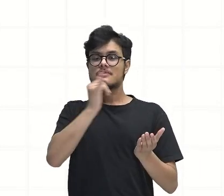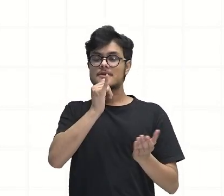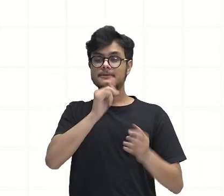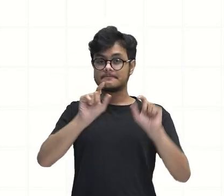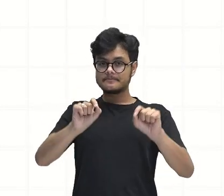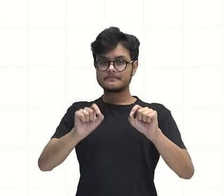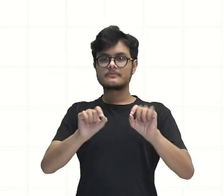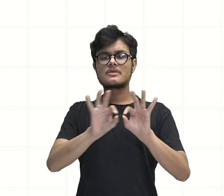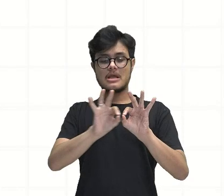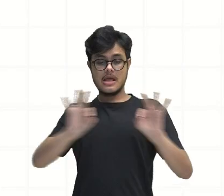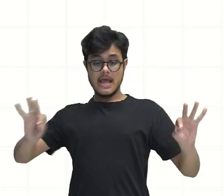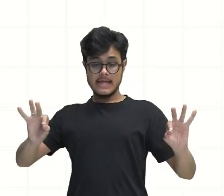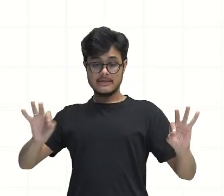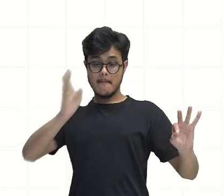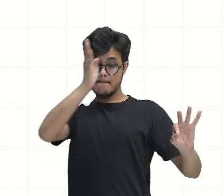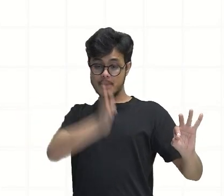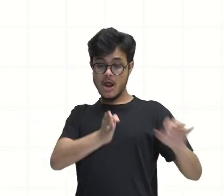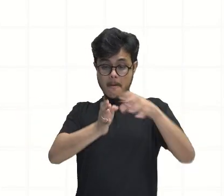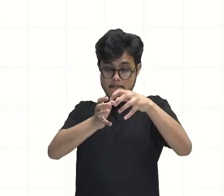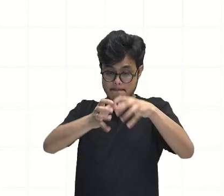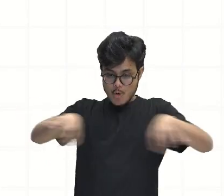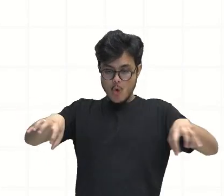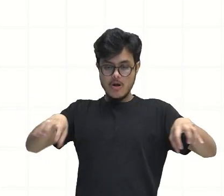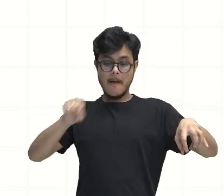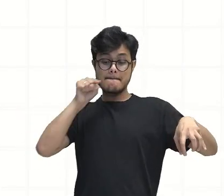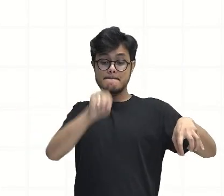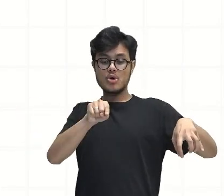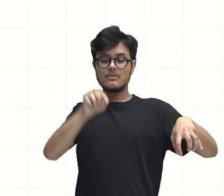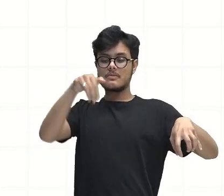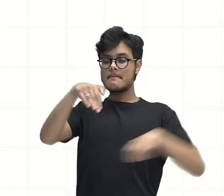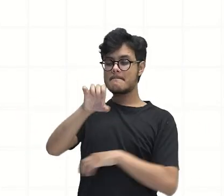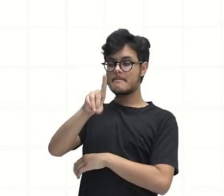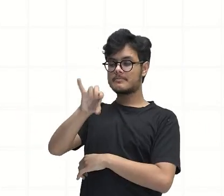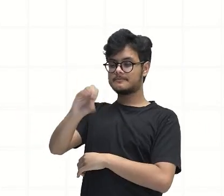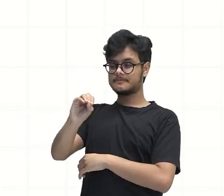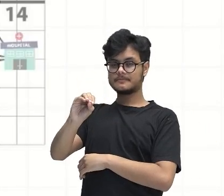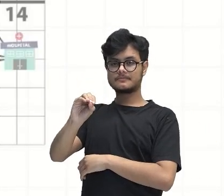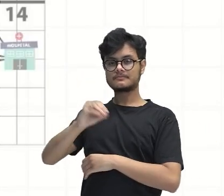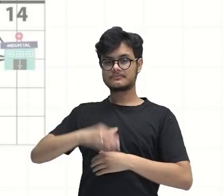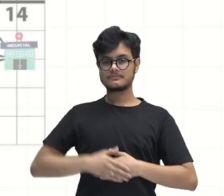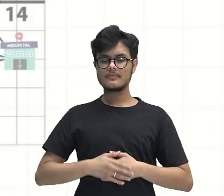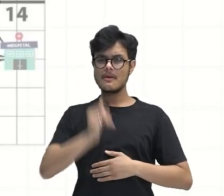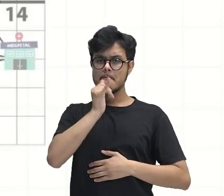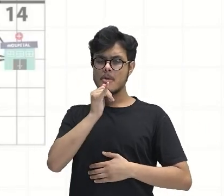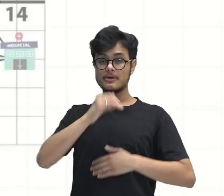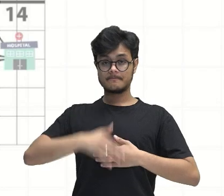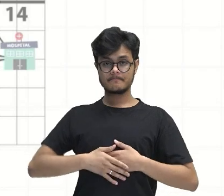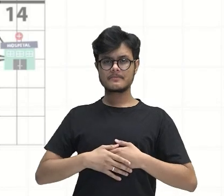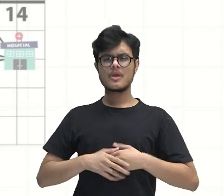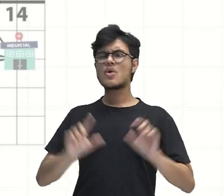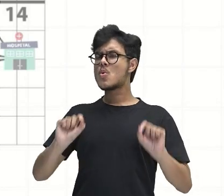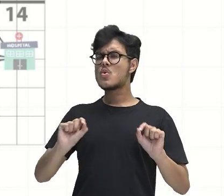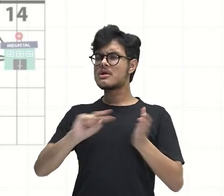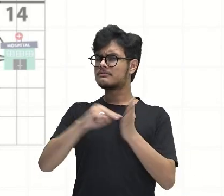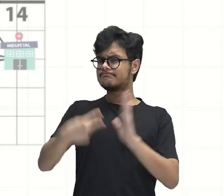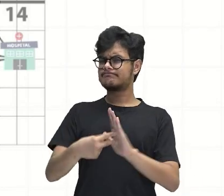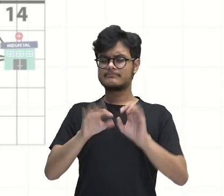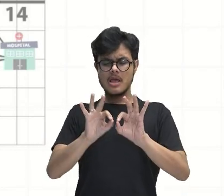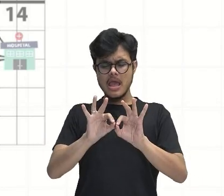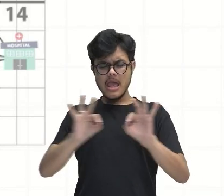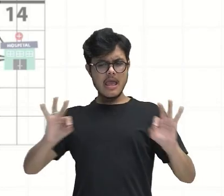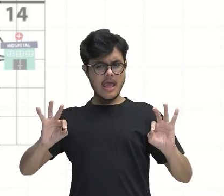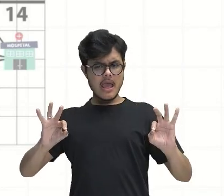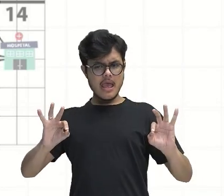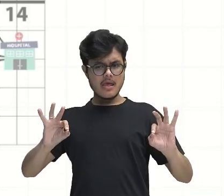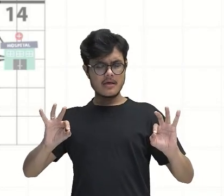um segmento de reta. Então, segmento de reta, primeiro tenho que lembrar o conceito de reta. Reta